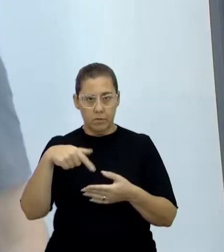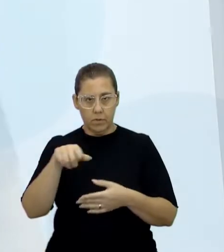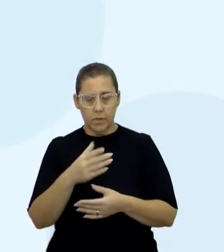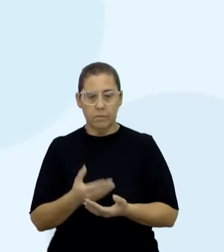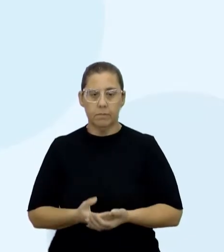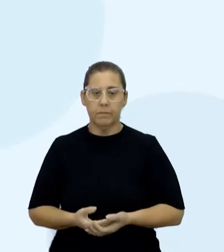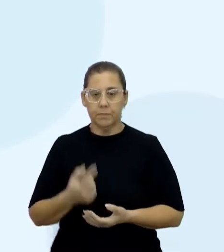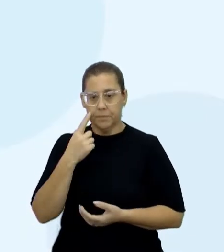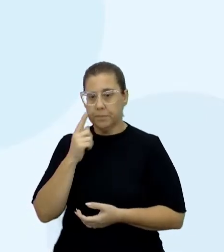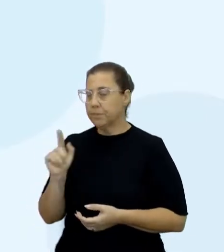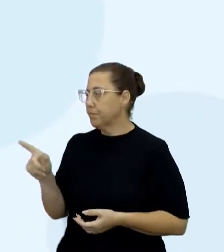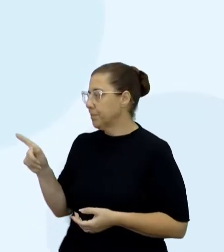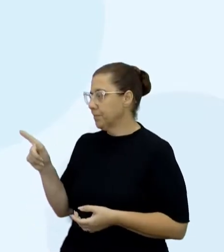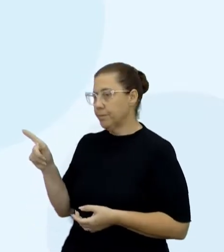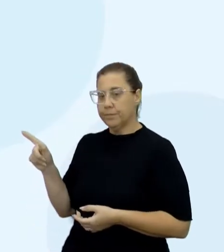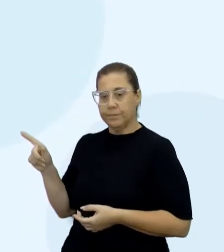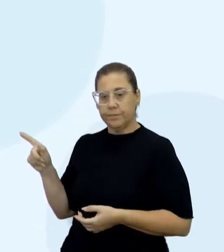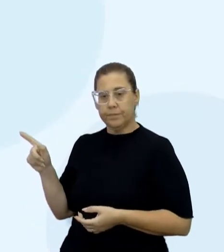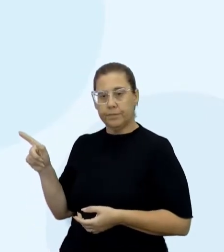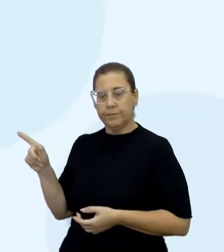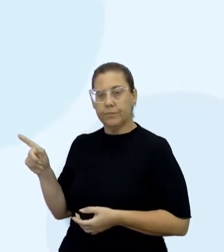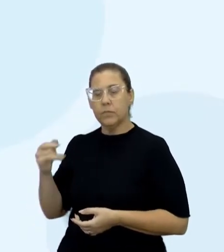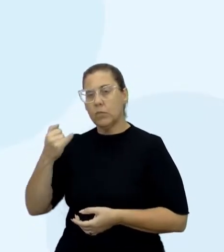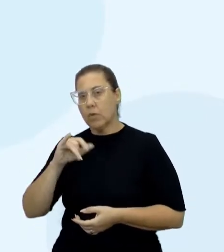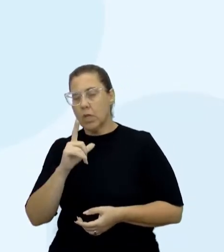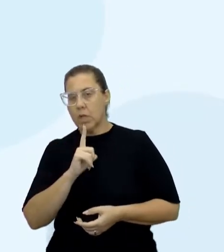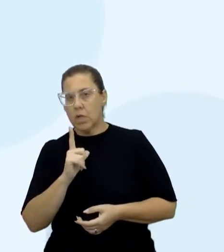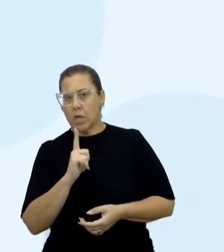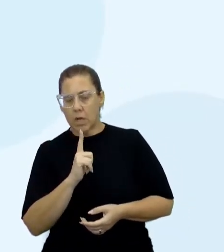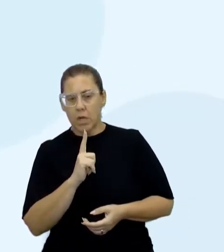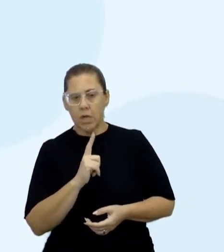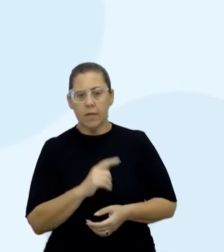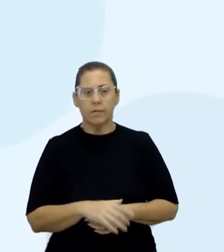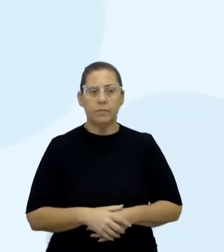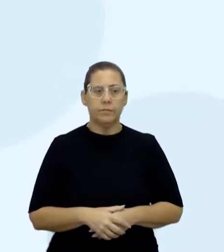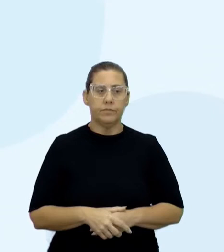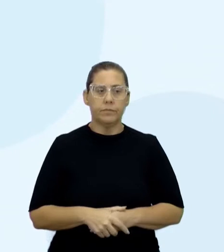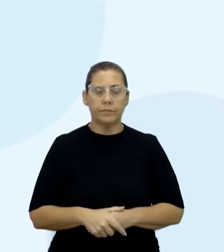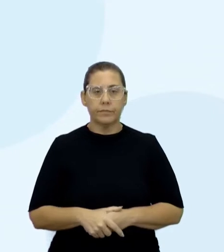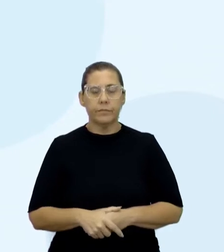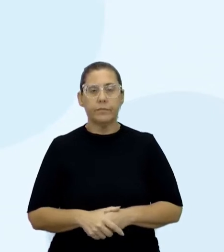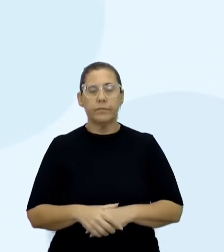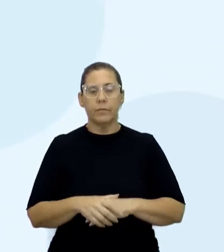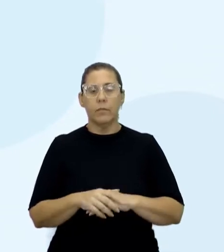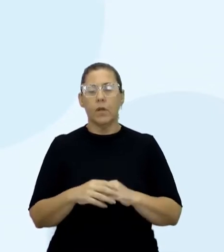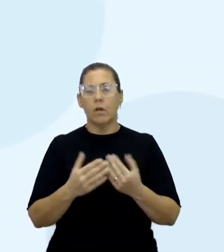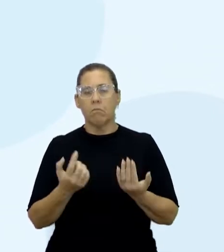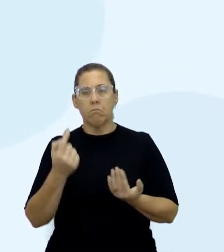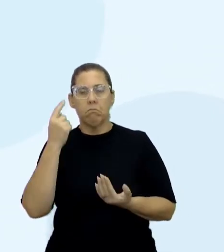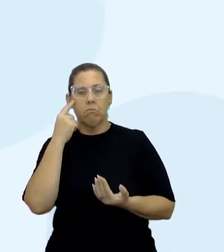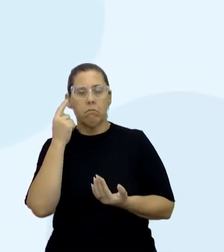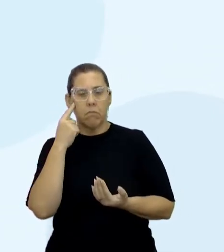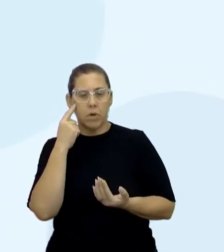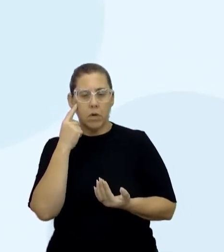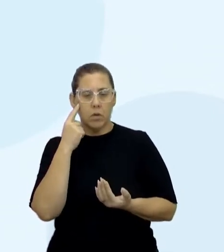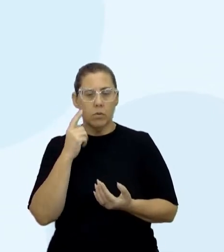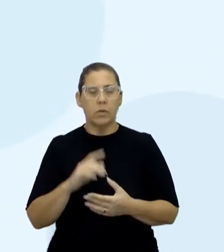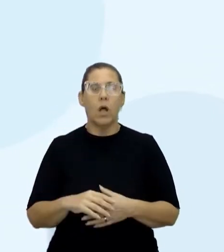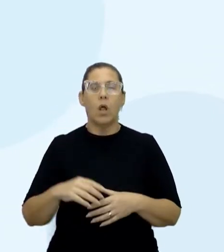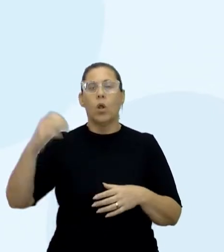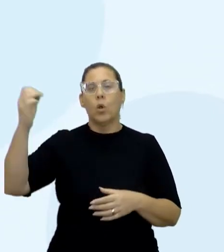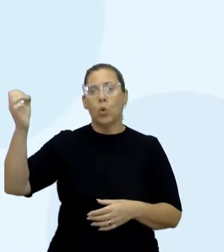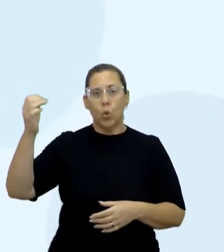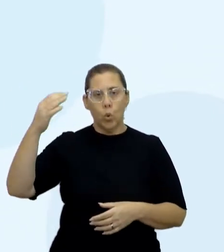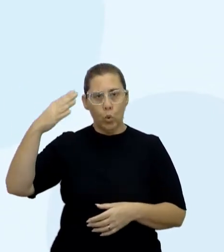lousa. Olha aí. Ó. E aí, se a gente tem, e considerando aí a reflexão, o raio de